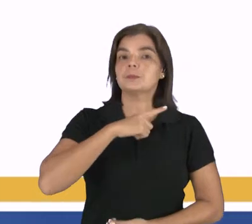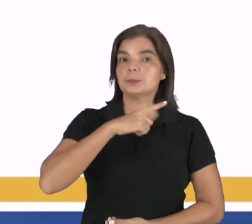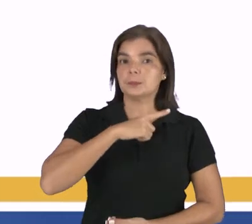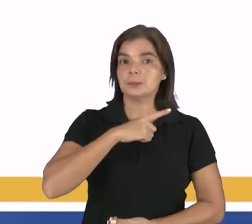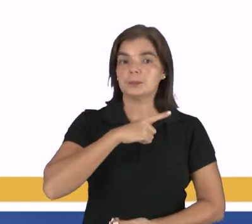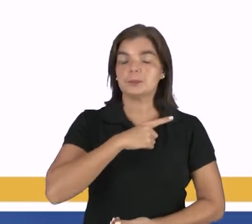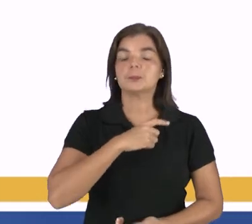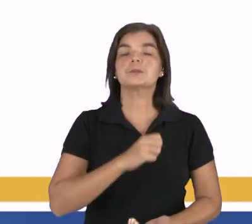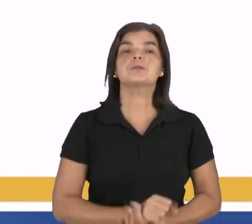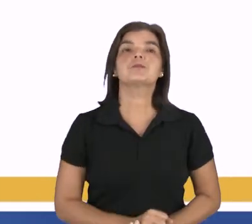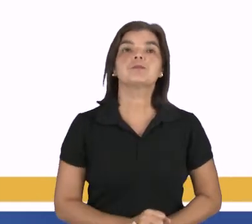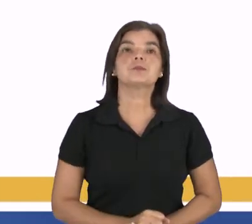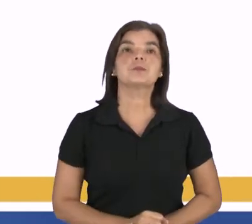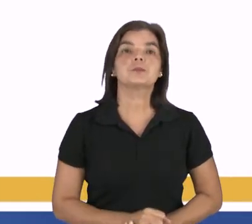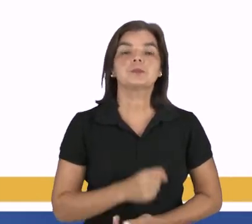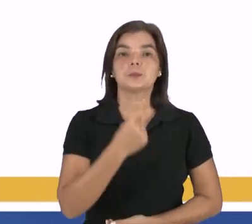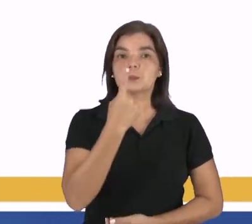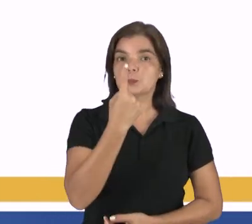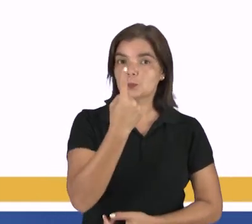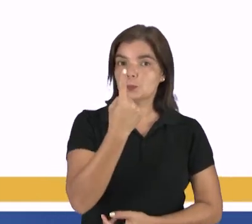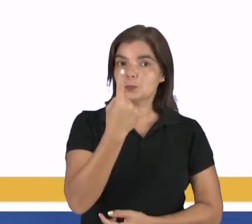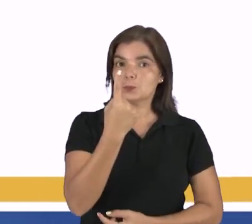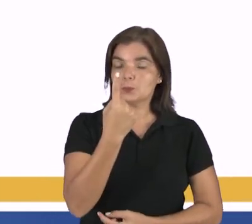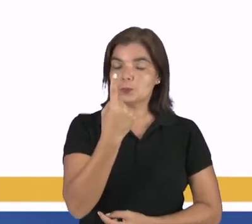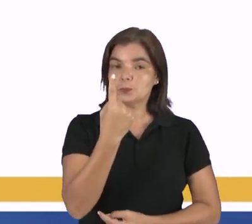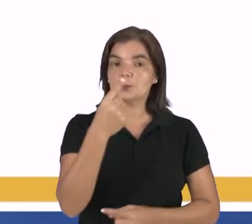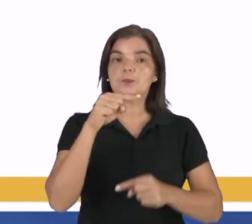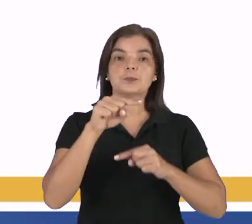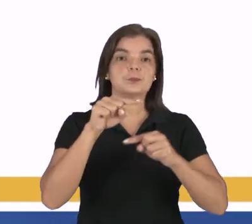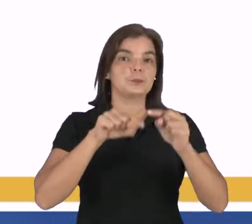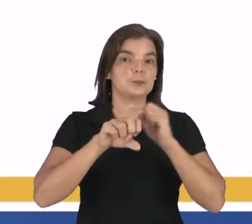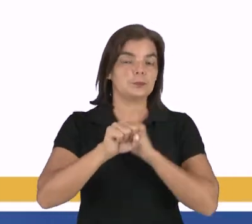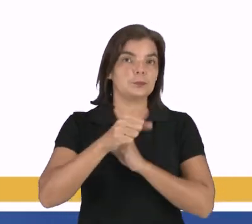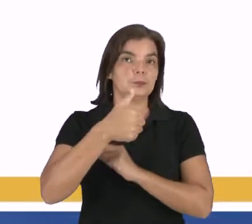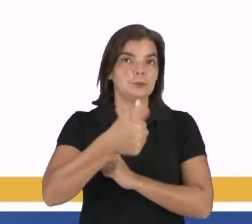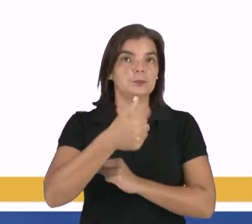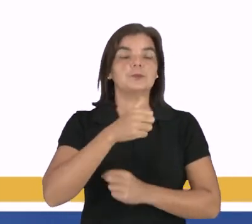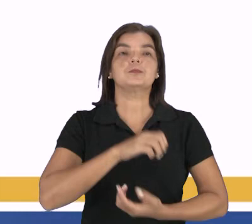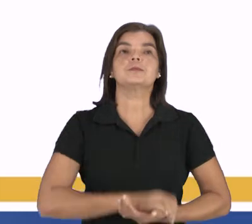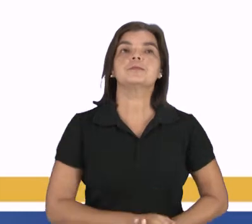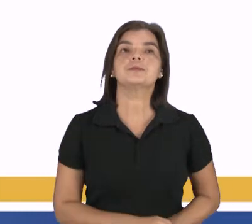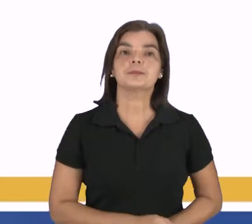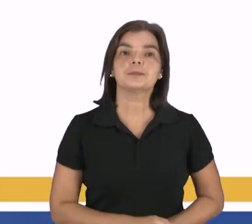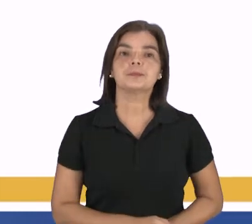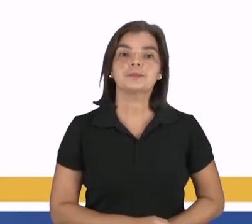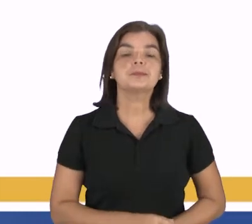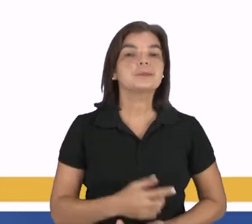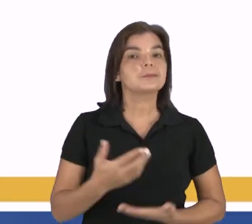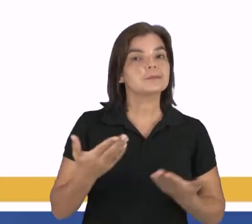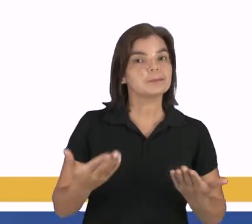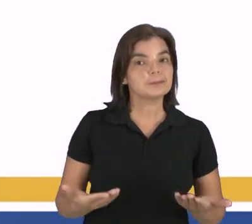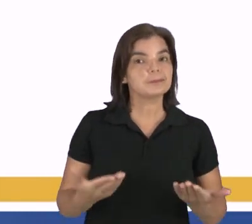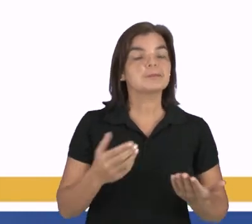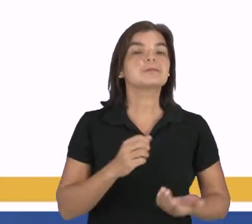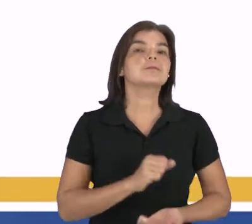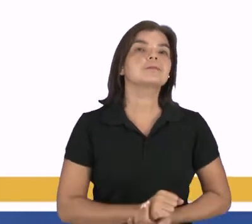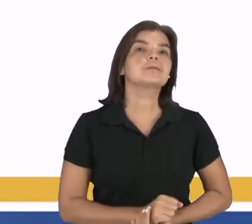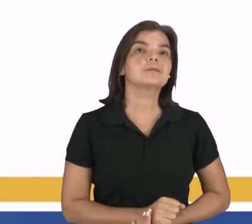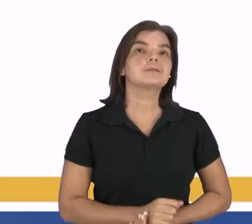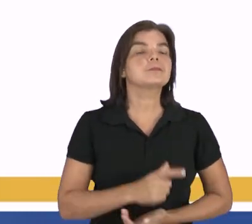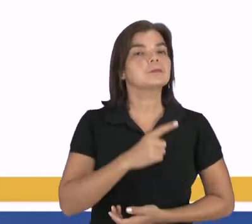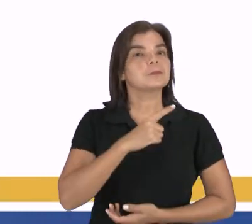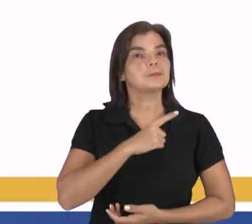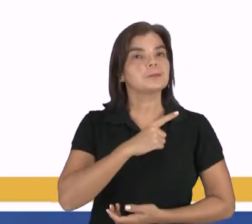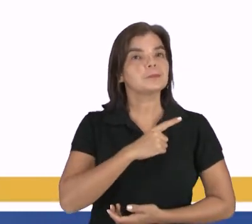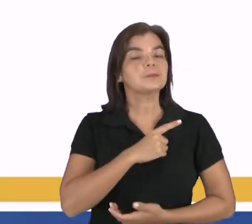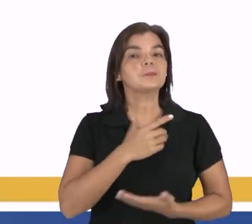número, e onde nós obtemos 1 sobre 81 avos. Então, nesse caso, nós